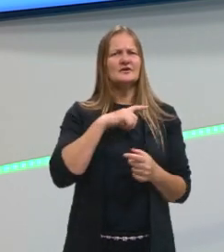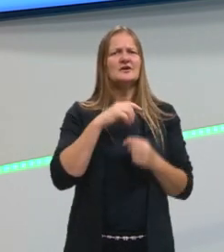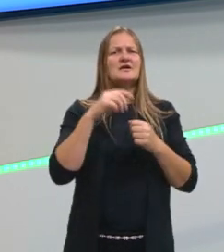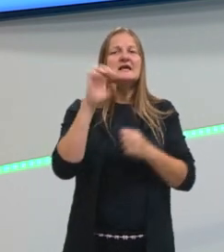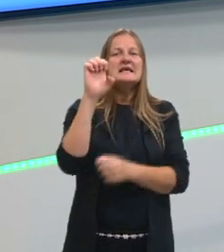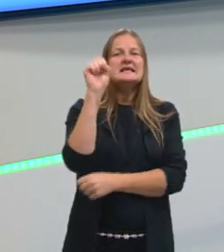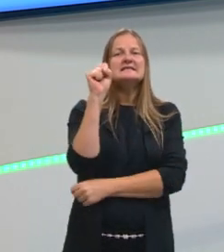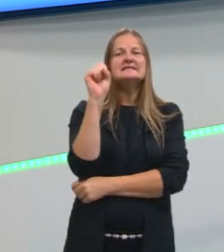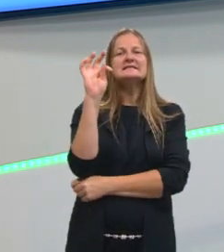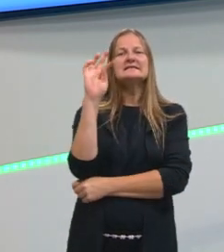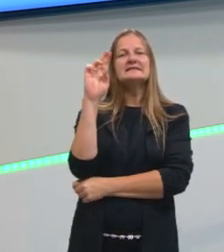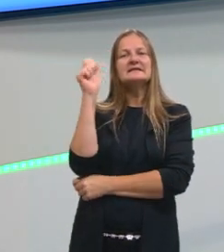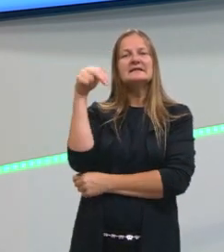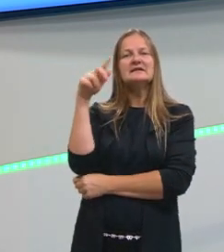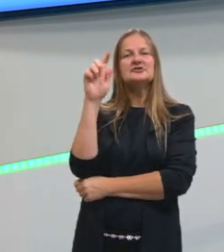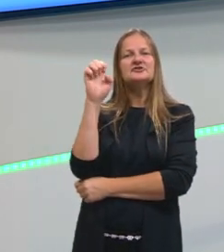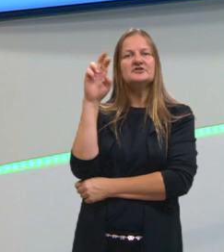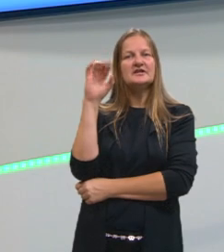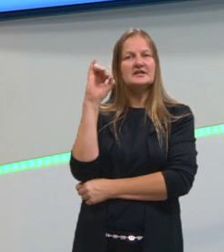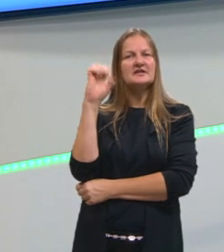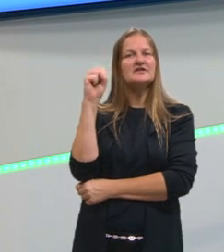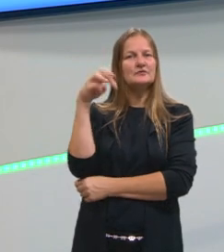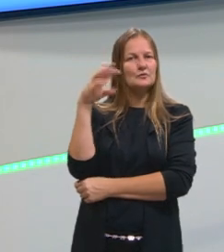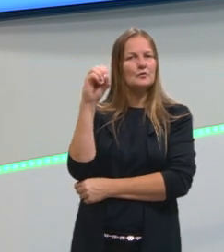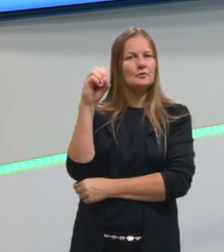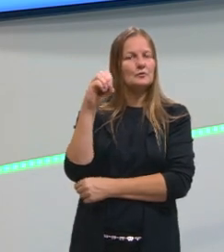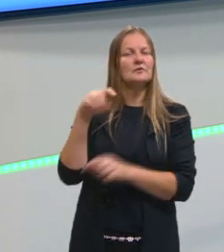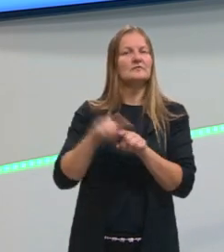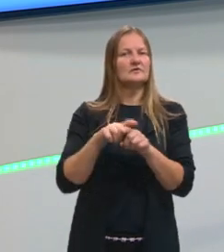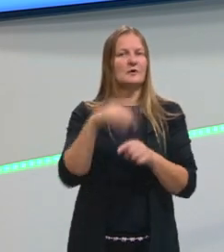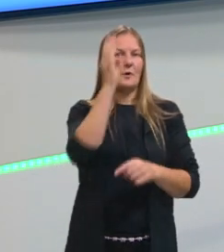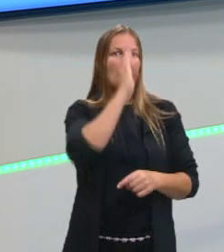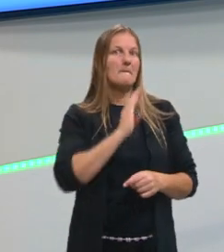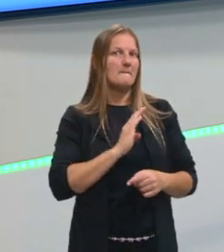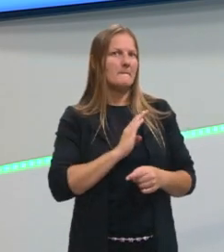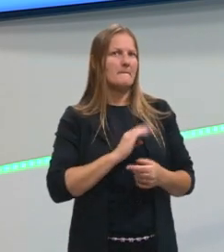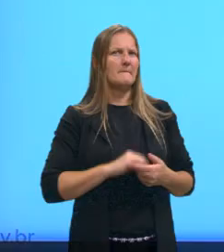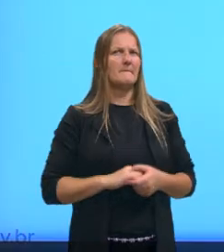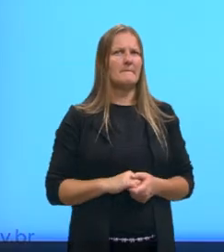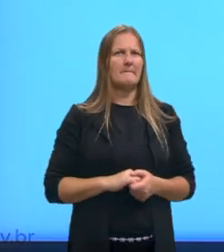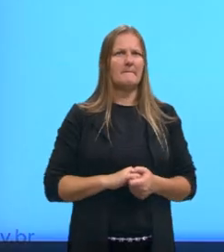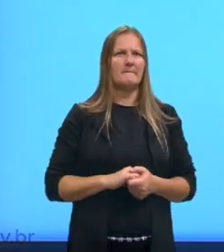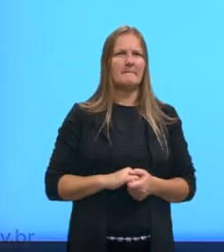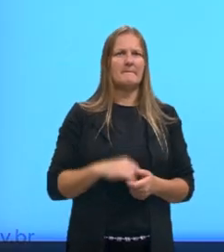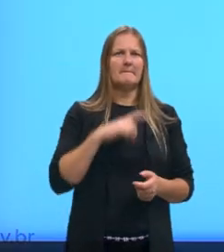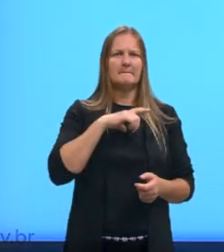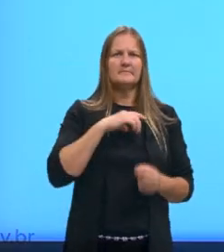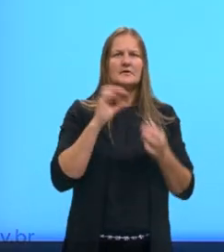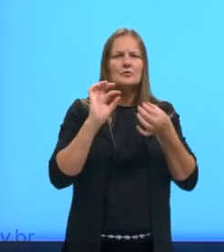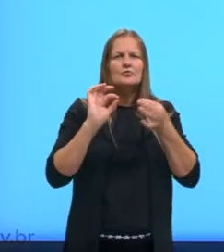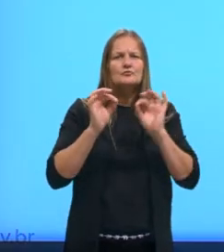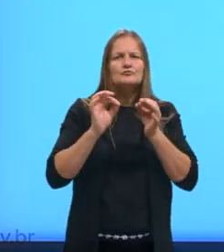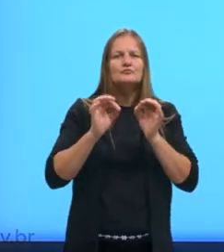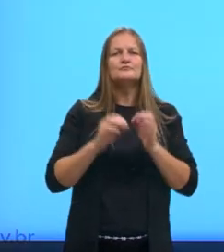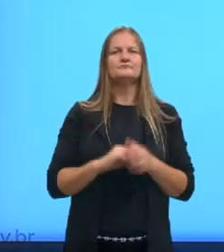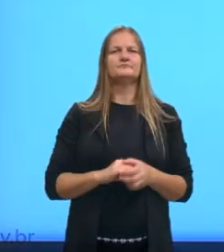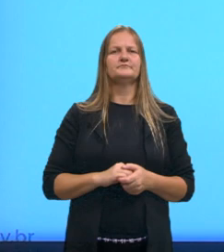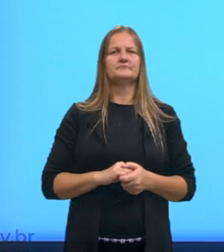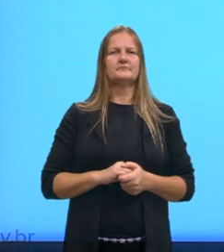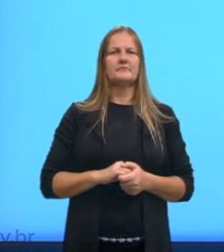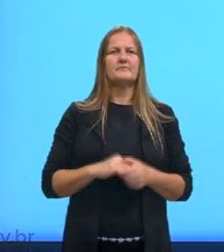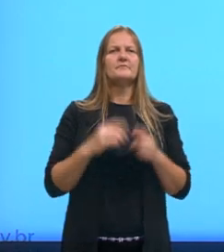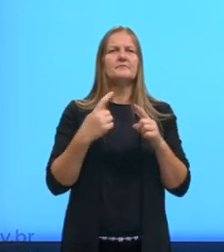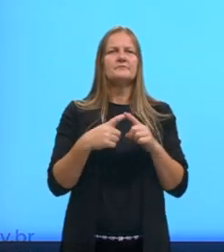os estrangeirismos que nós vamos tomar a língua brasileira A ciência é um microfone vamos ajustar aqui um pouquinho por favor